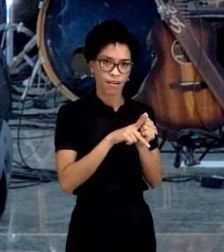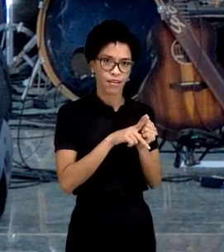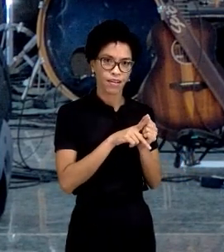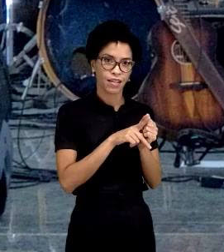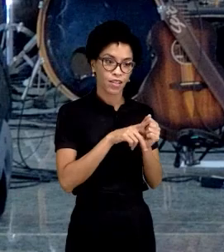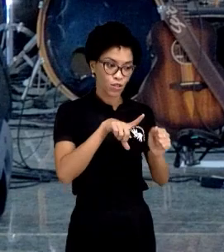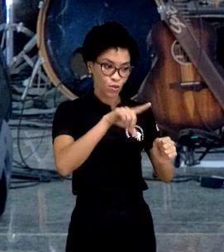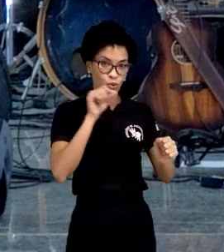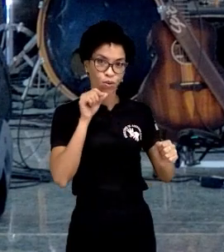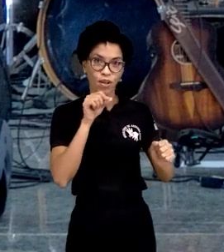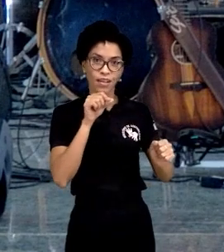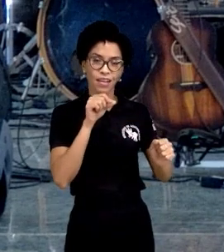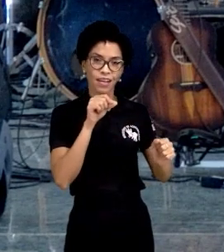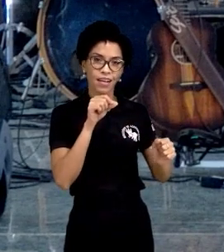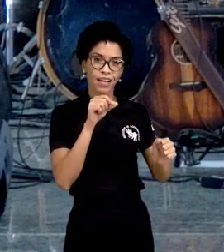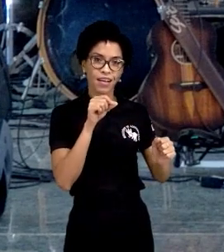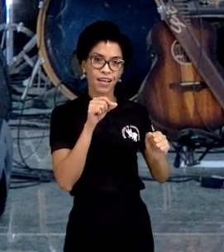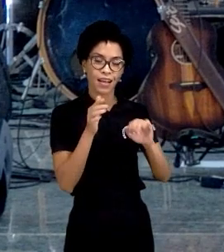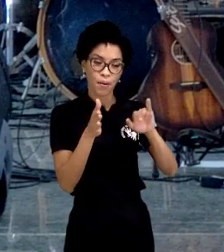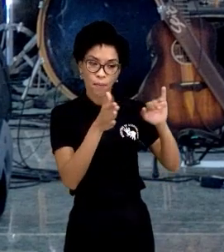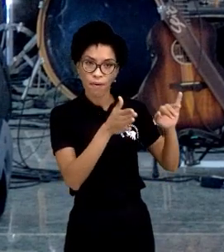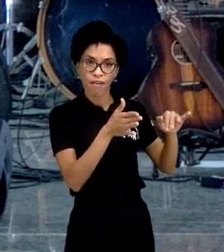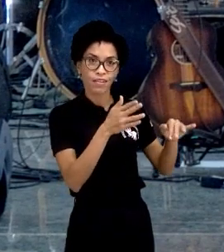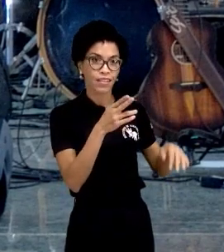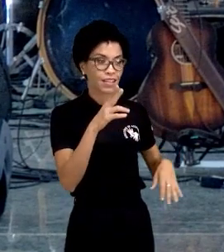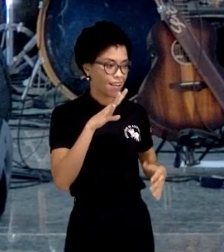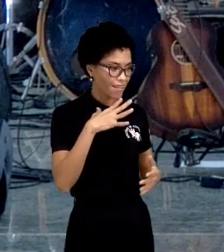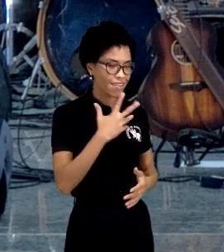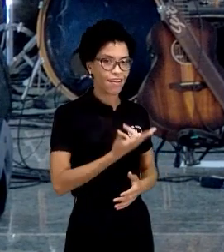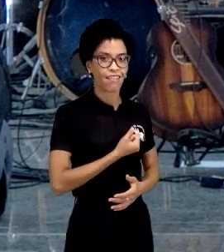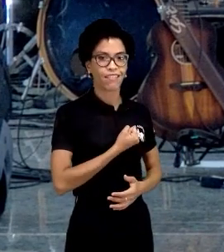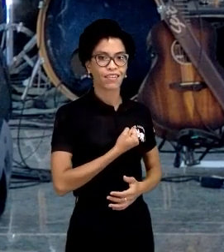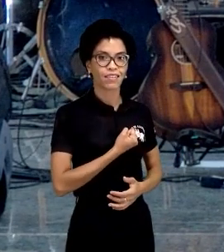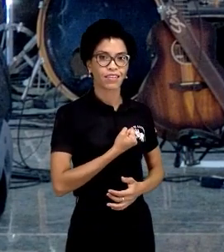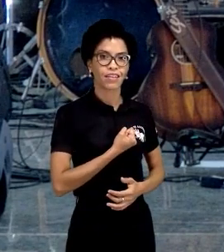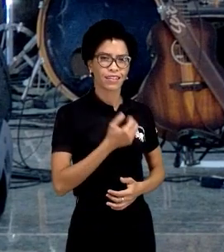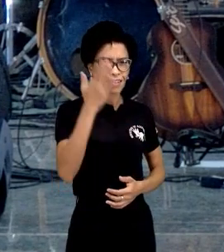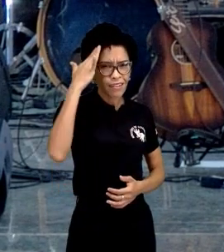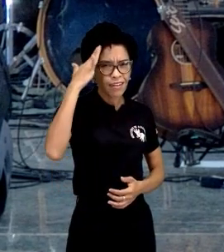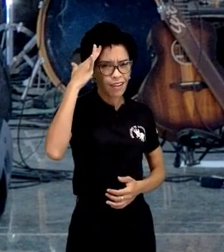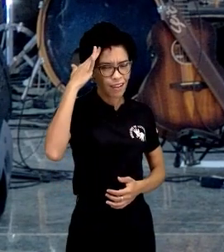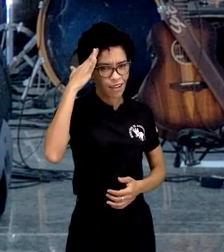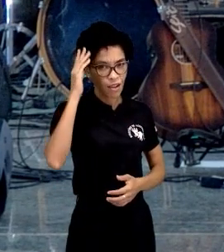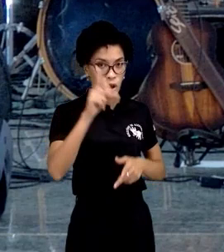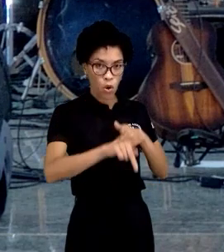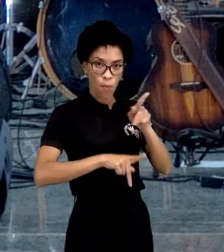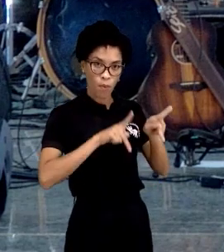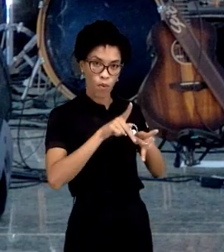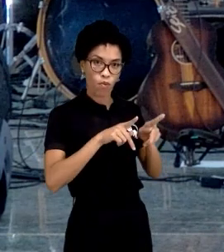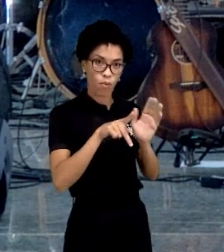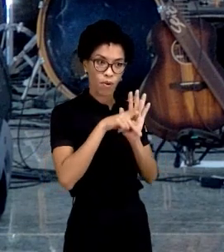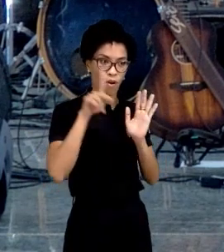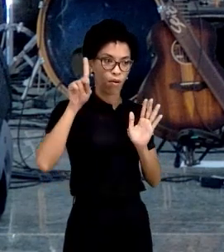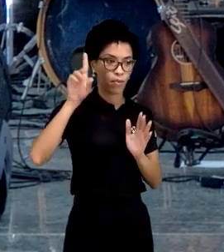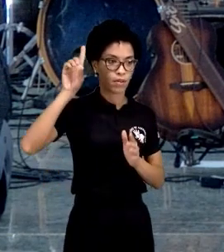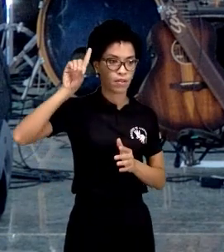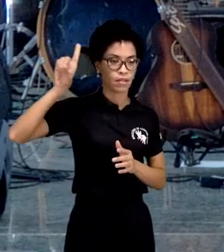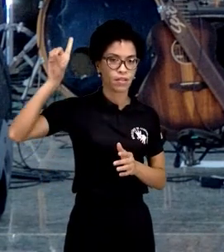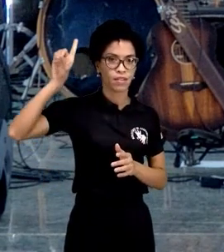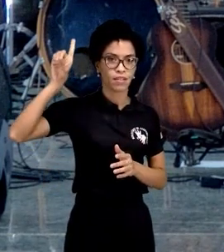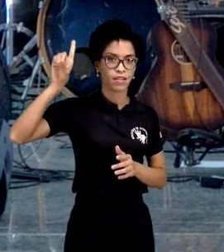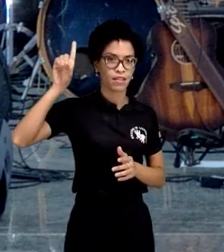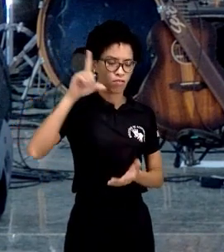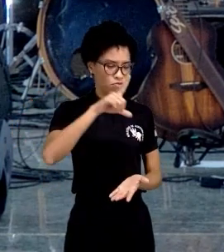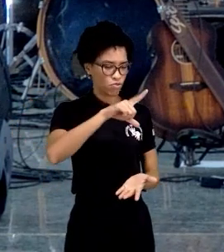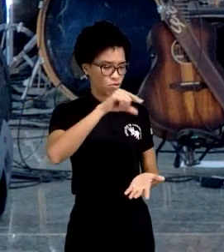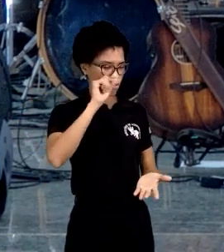de Deus, nação santa, escolhida por Ele. Ele habita em nós. O